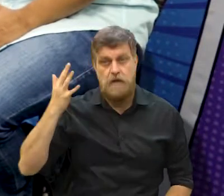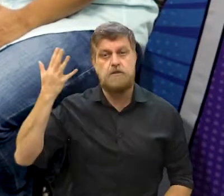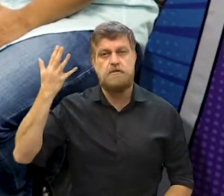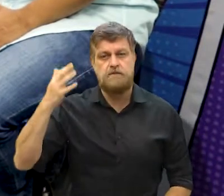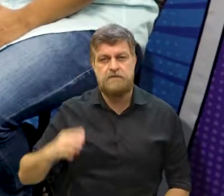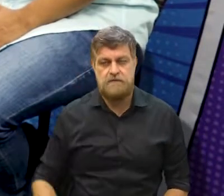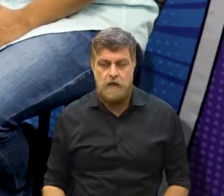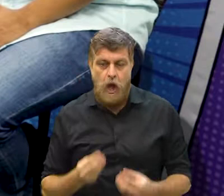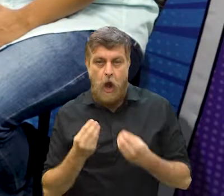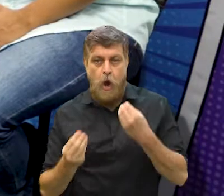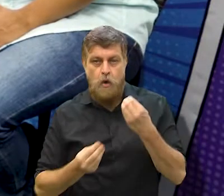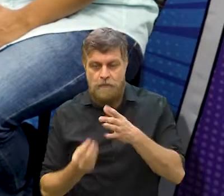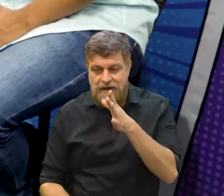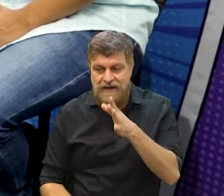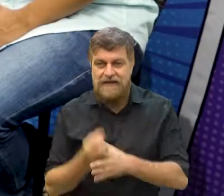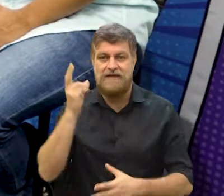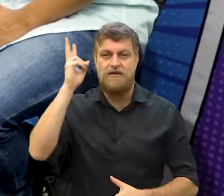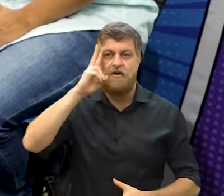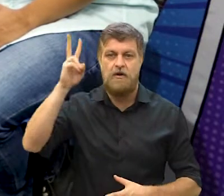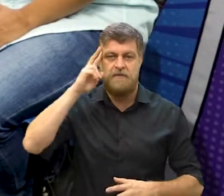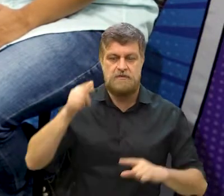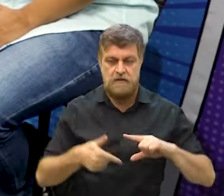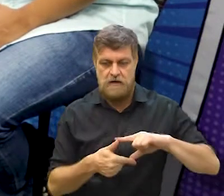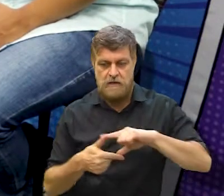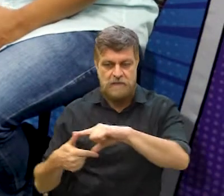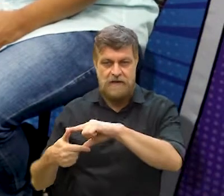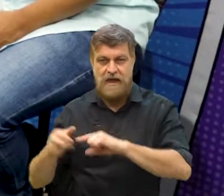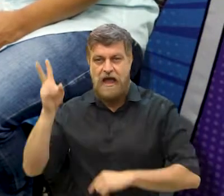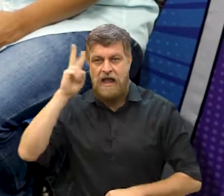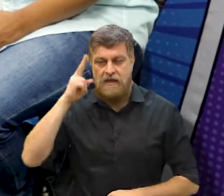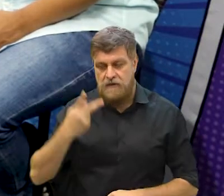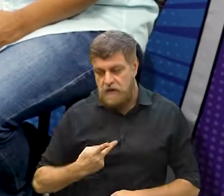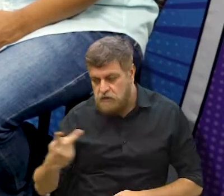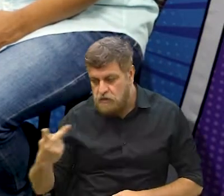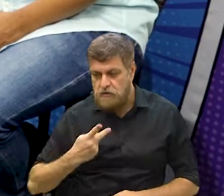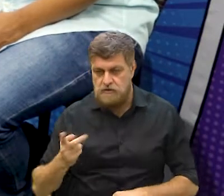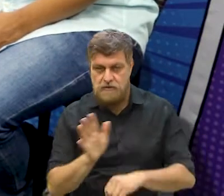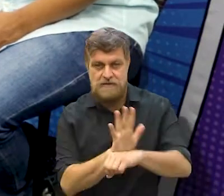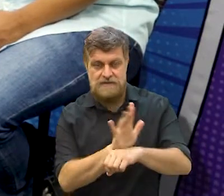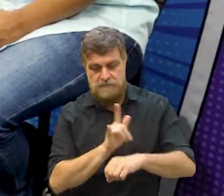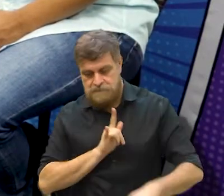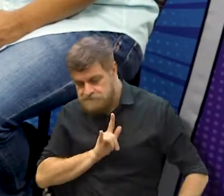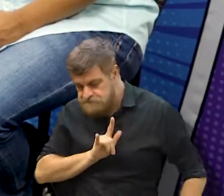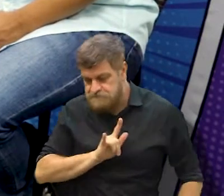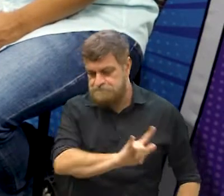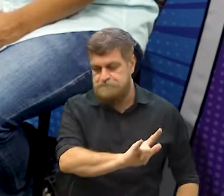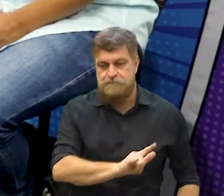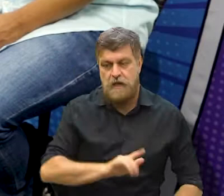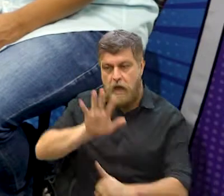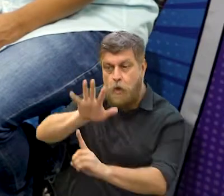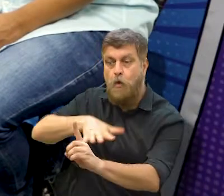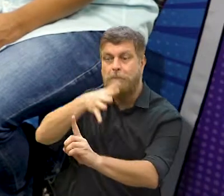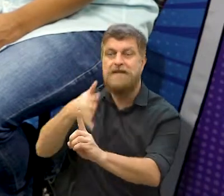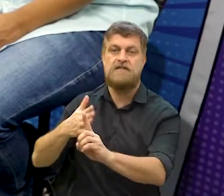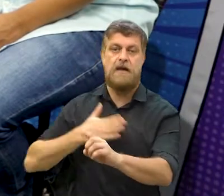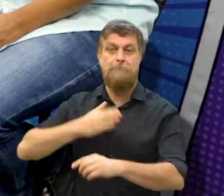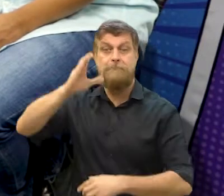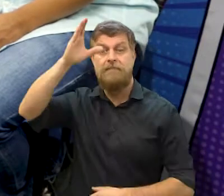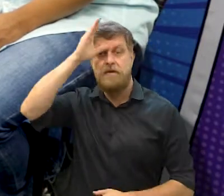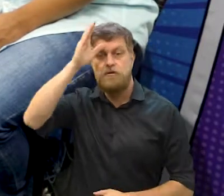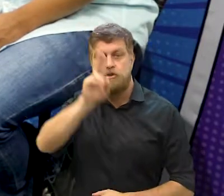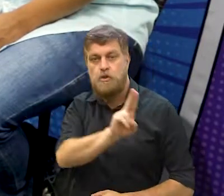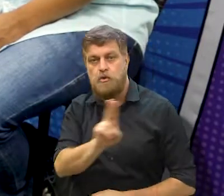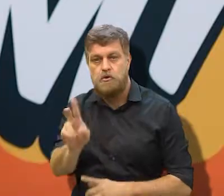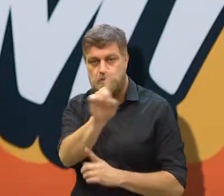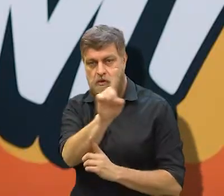isso em forma de história, fazendo uma homenagem ao nosso amor, que é o cinema, e a homenagem a esse meu tio também, que se chamava